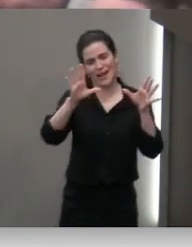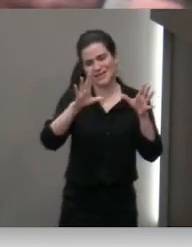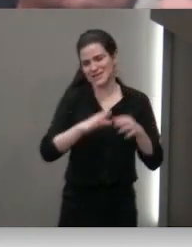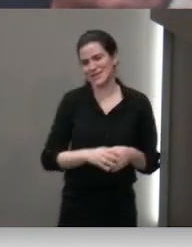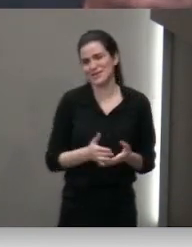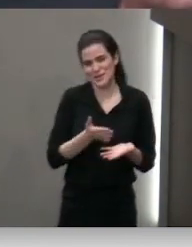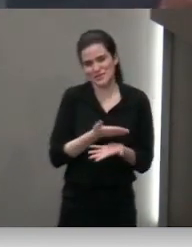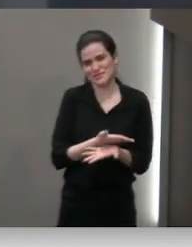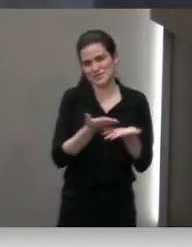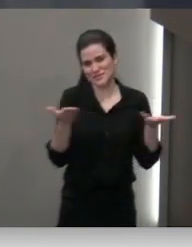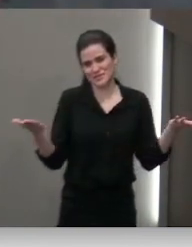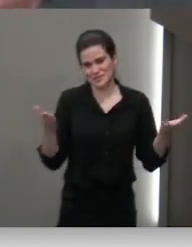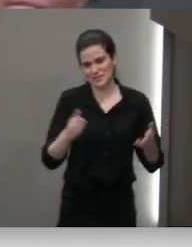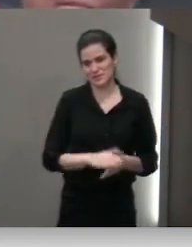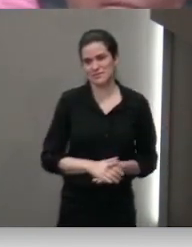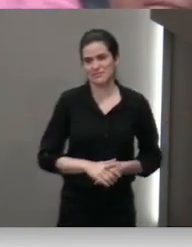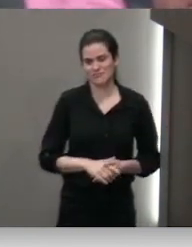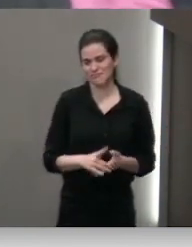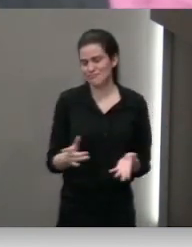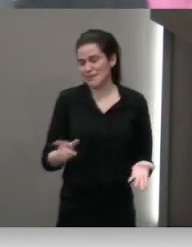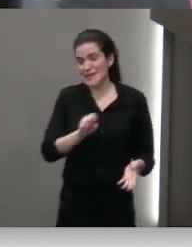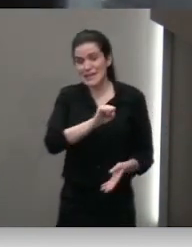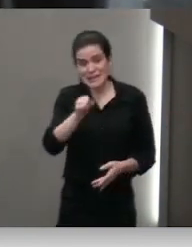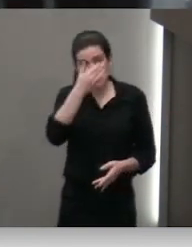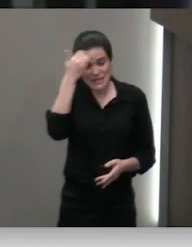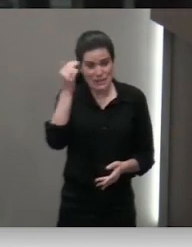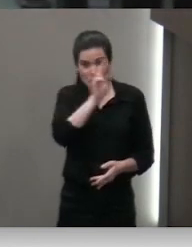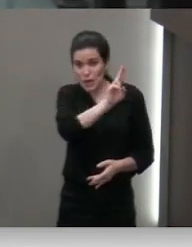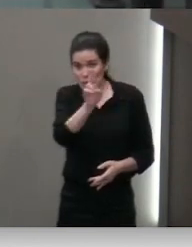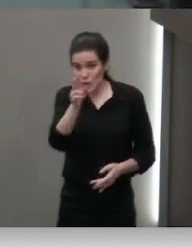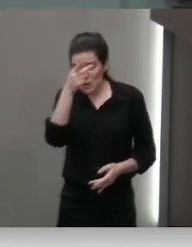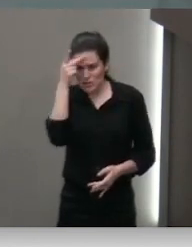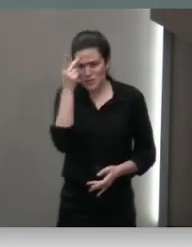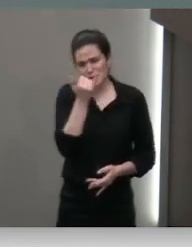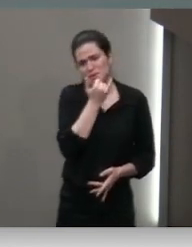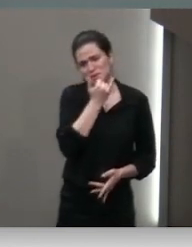os demais, de repente esqueci o nome de alguém, me perdoe.